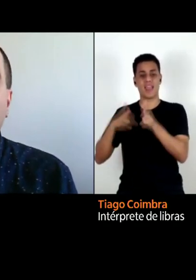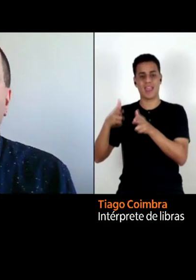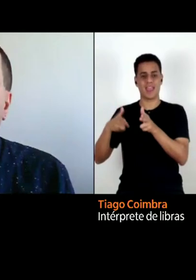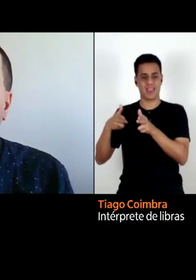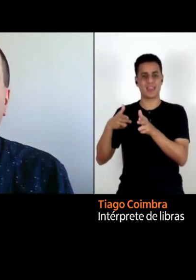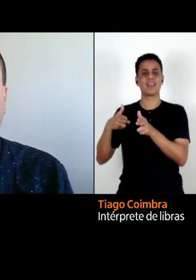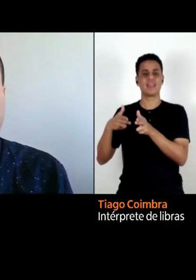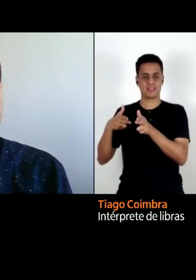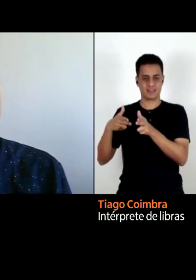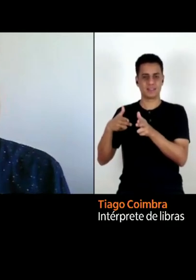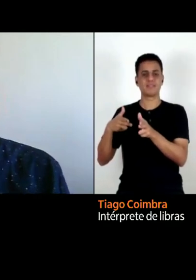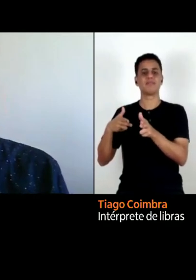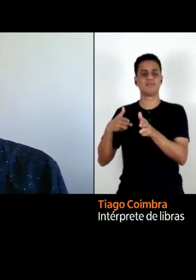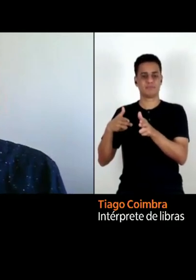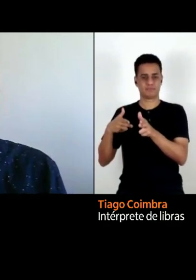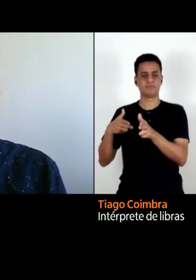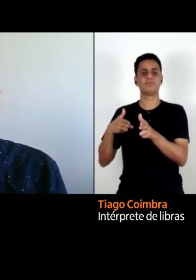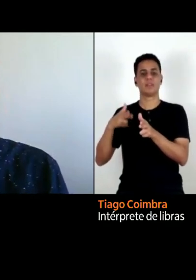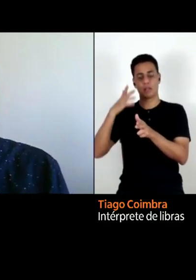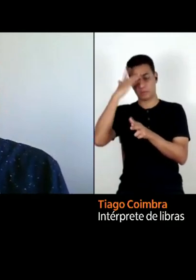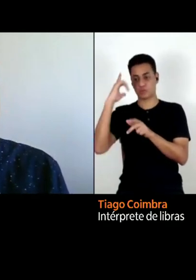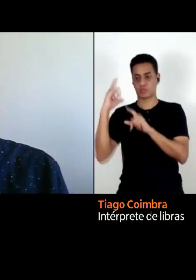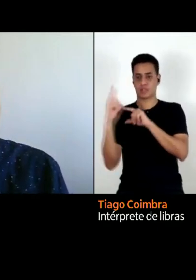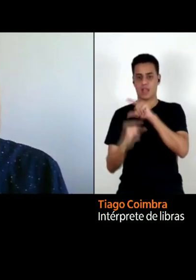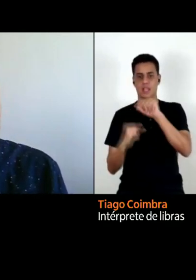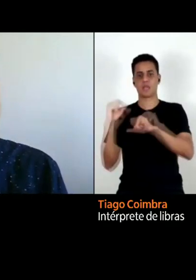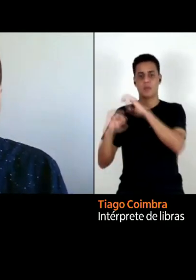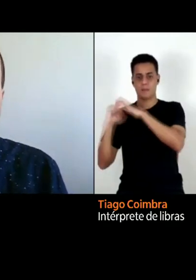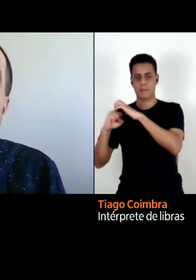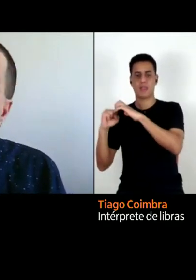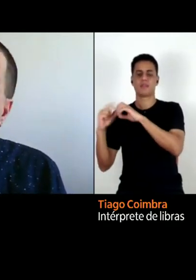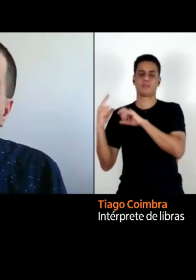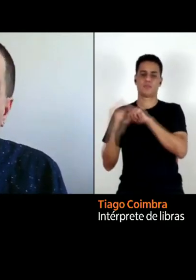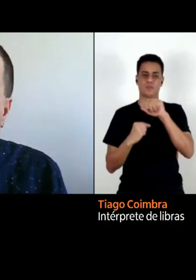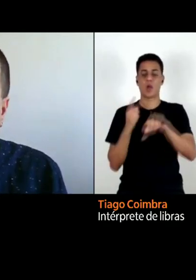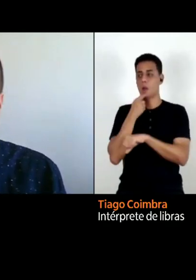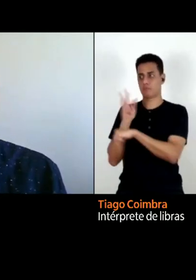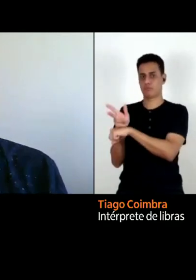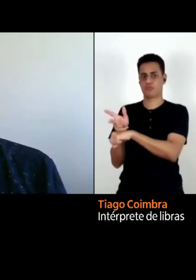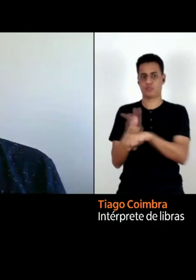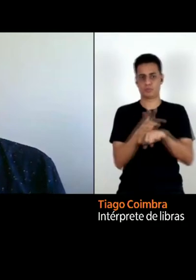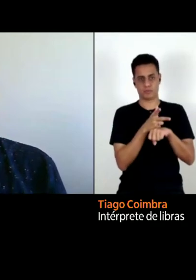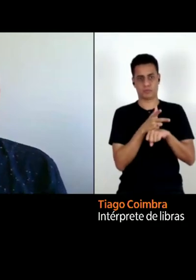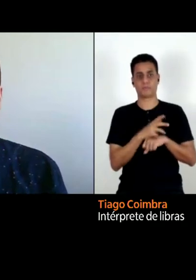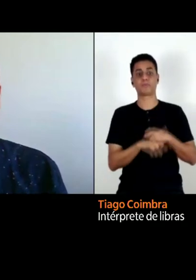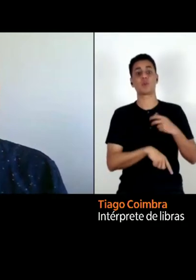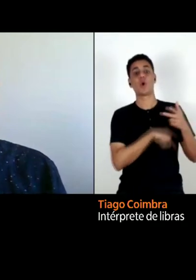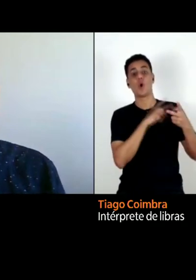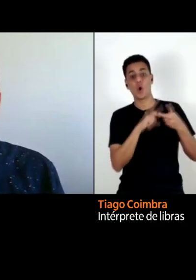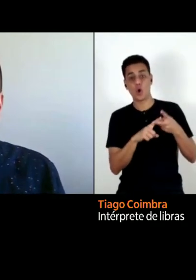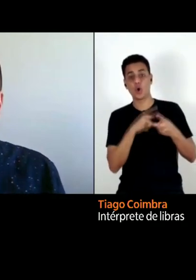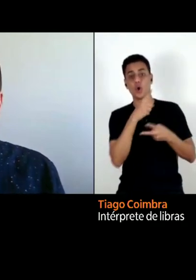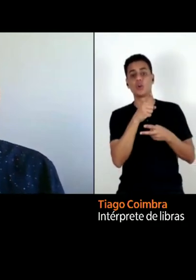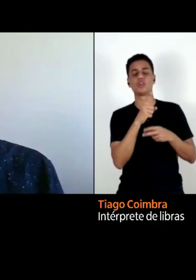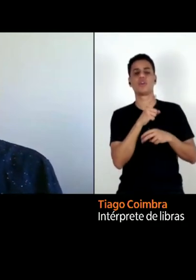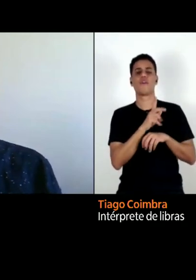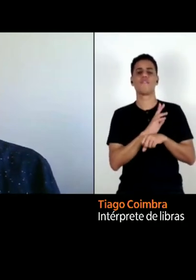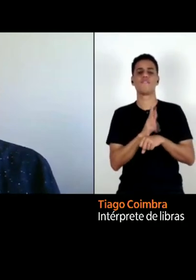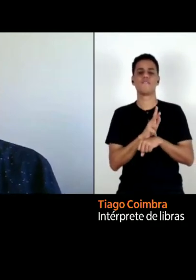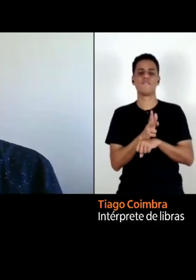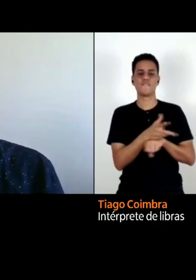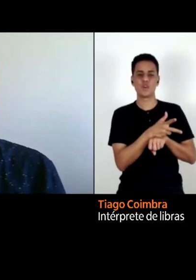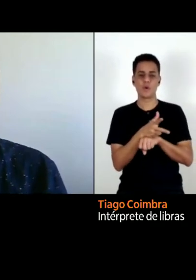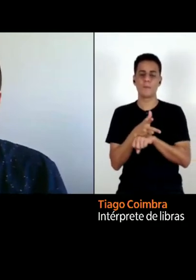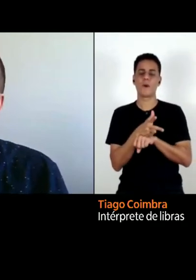tenha filmado em 1891 Uma Onda e Barcos ao Mar. Nos Estados Unidos, o